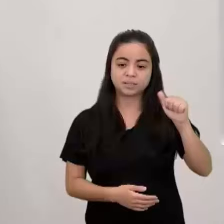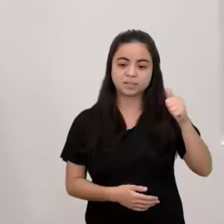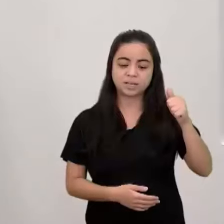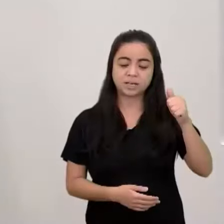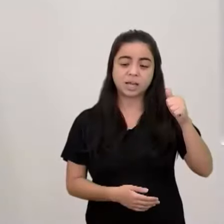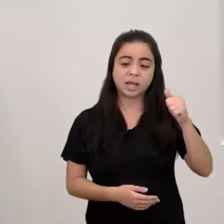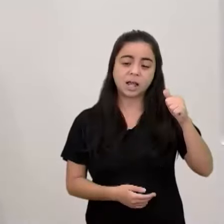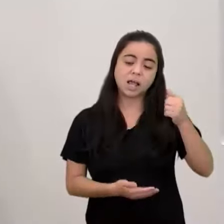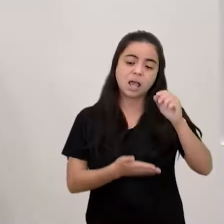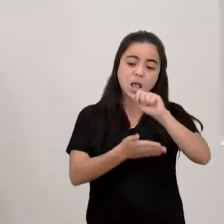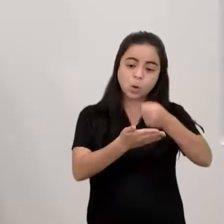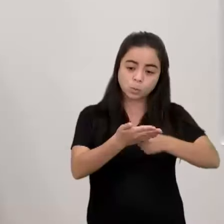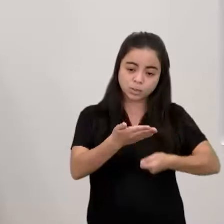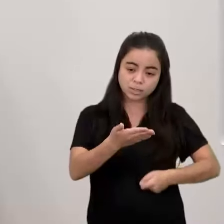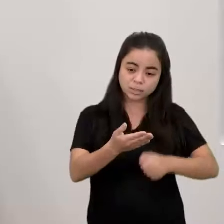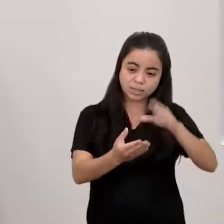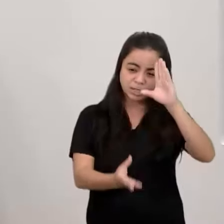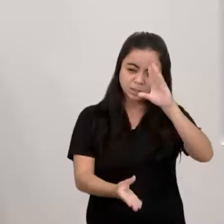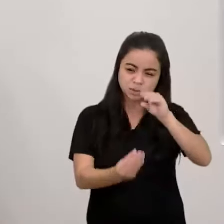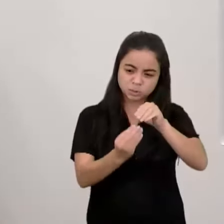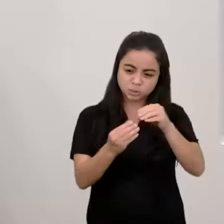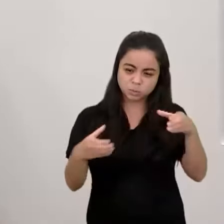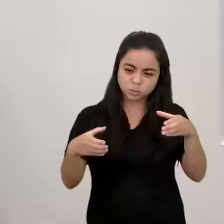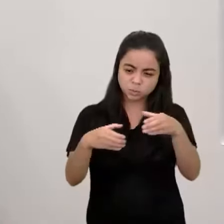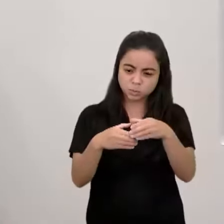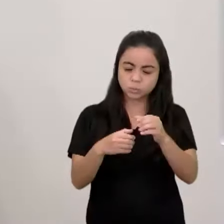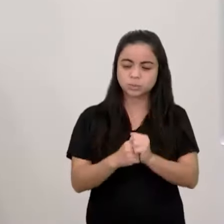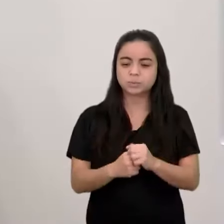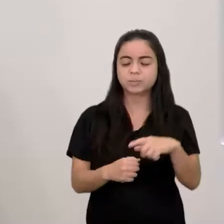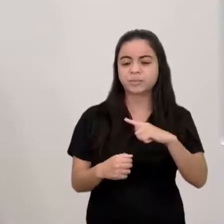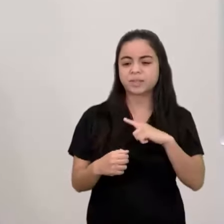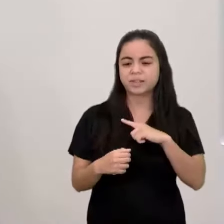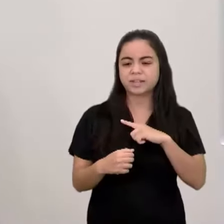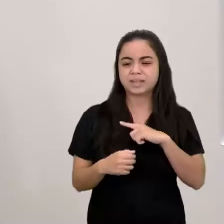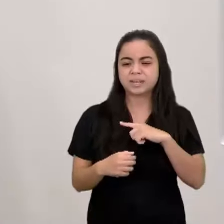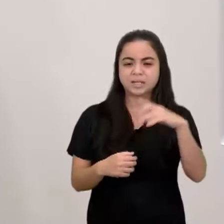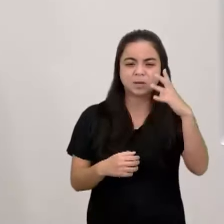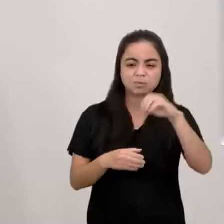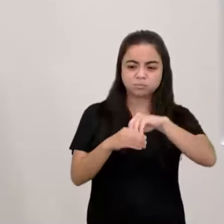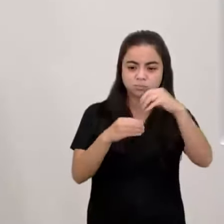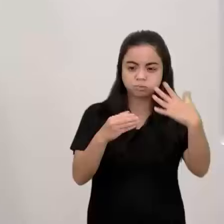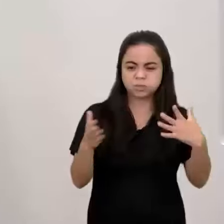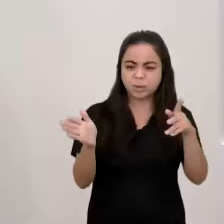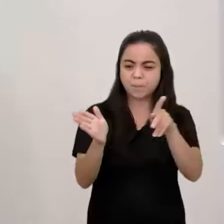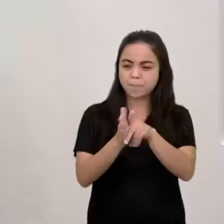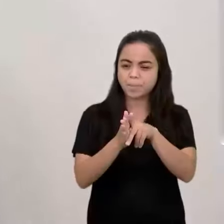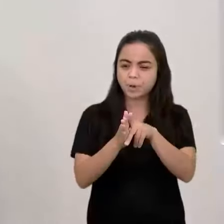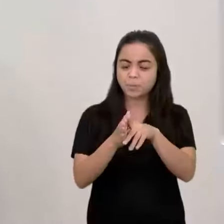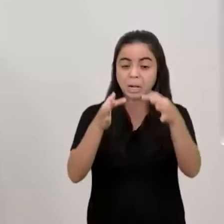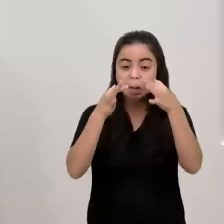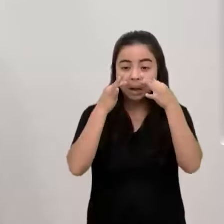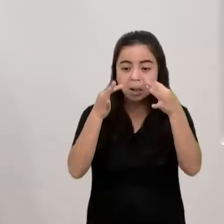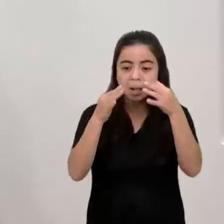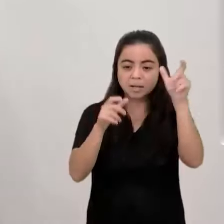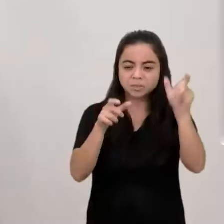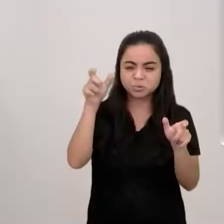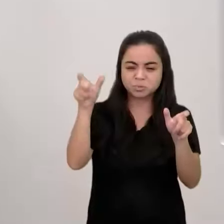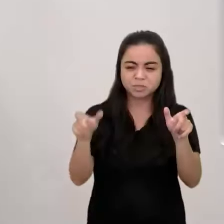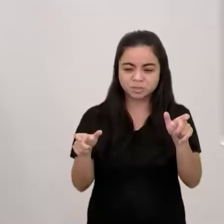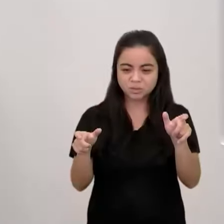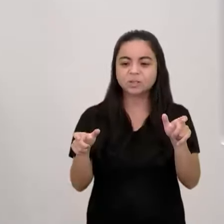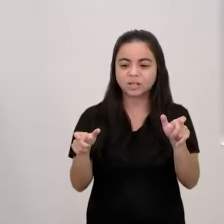ele normalmente, né, tem essa parte bem característica de chamar atenção em alguns personagens